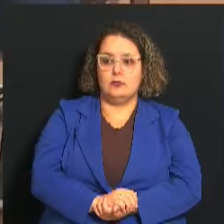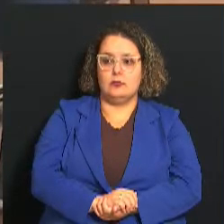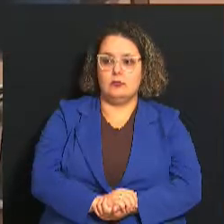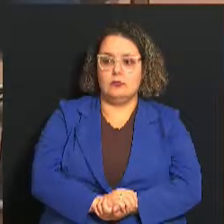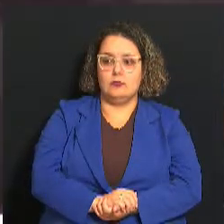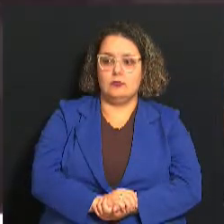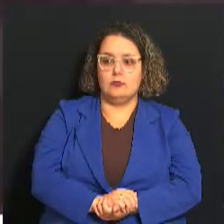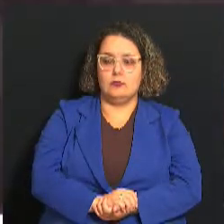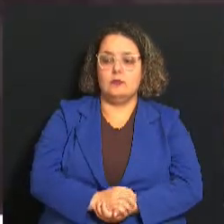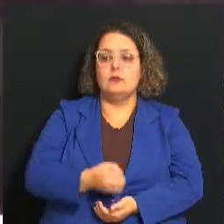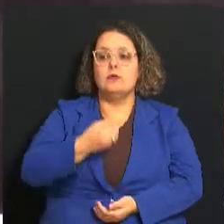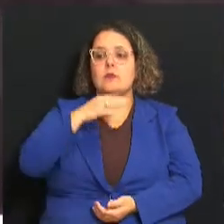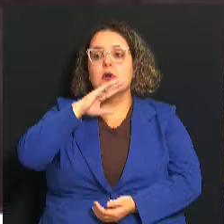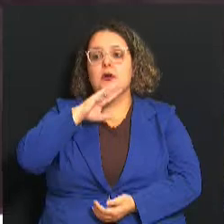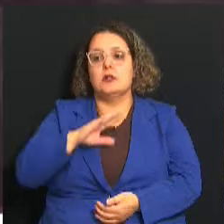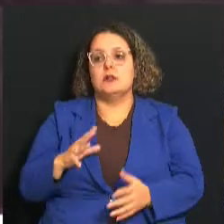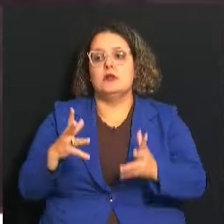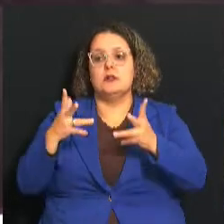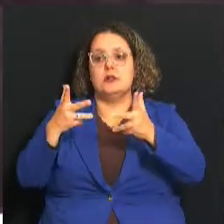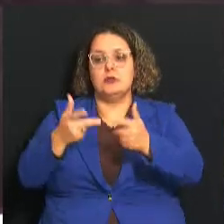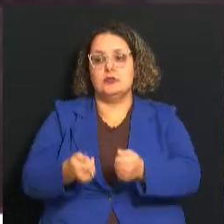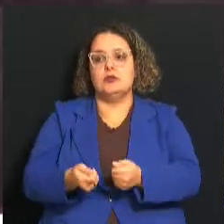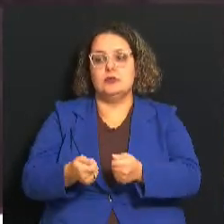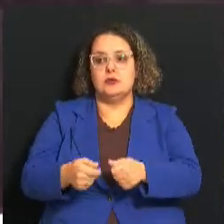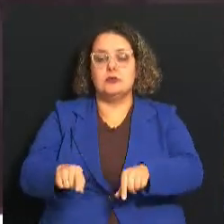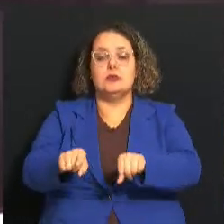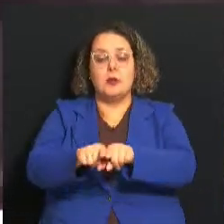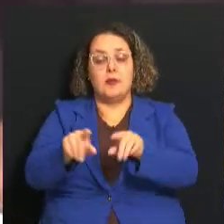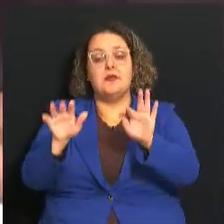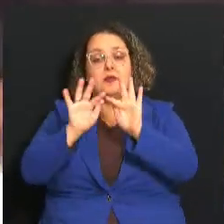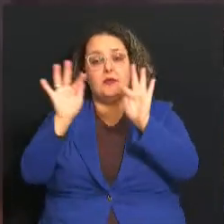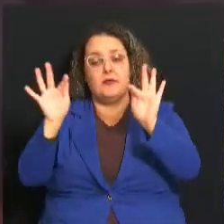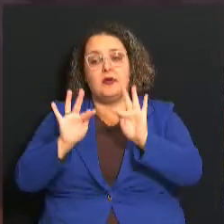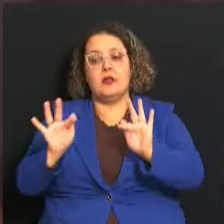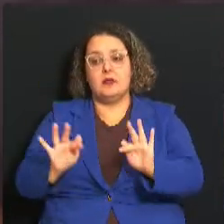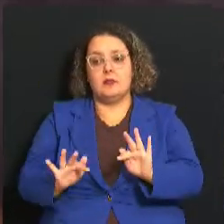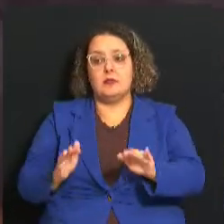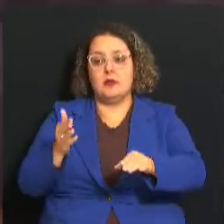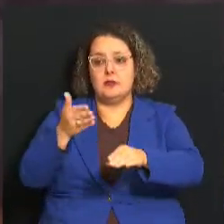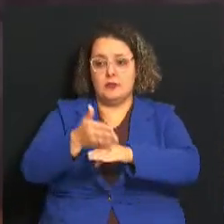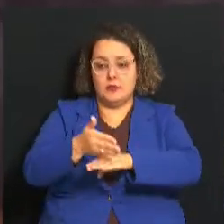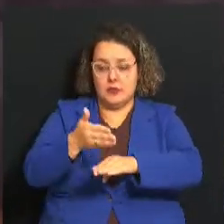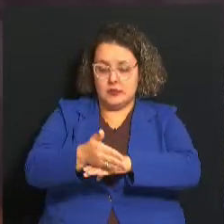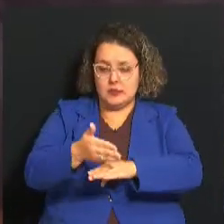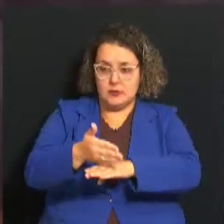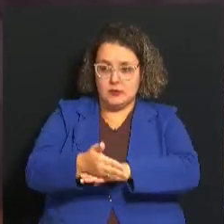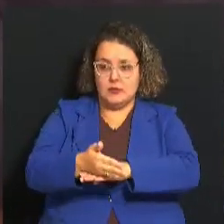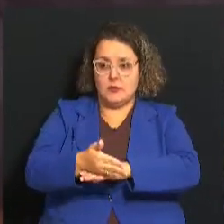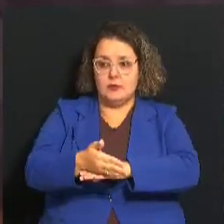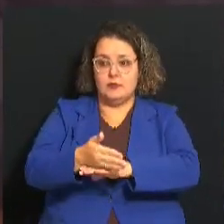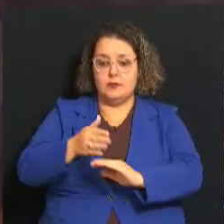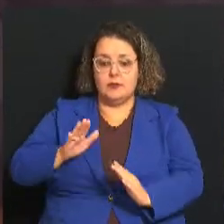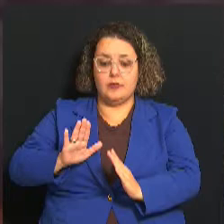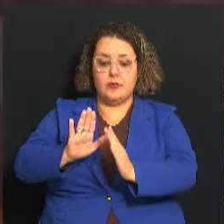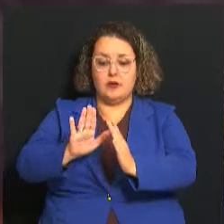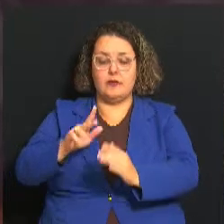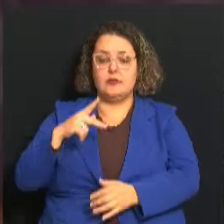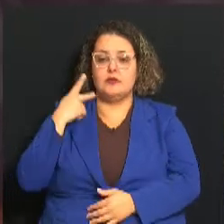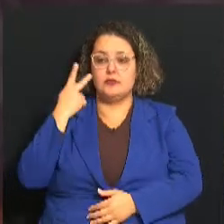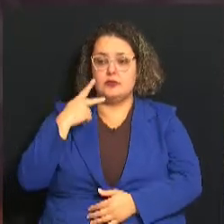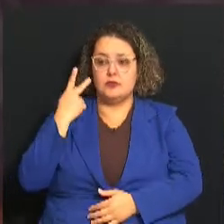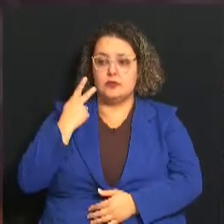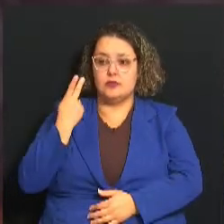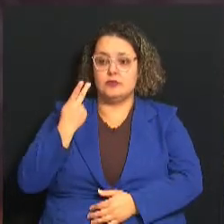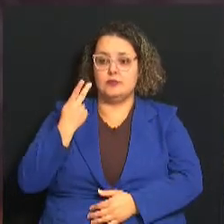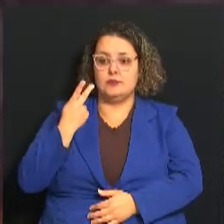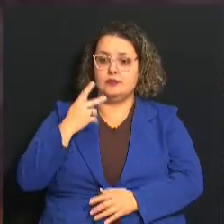Boa tarde a todos. Eu também fico muito feliz em participar da Frente Parlamentar